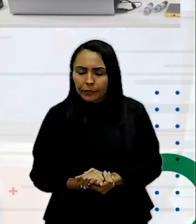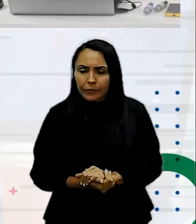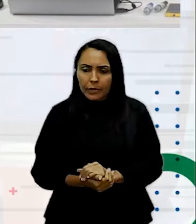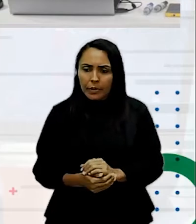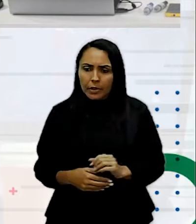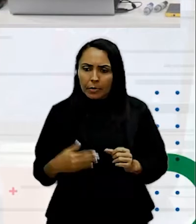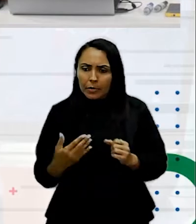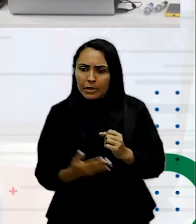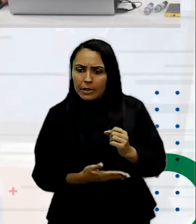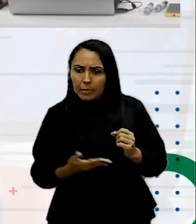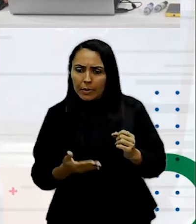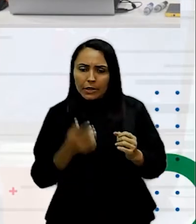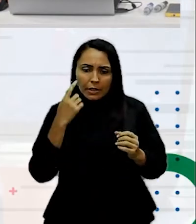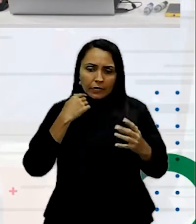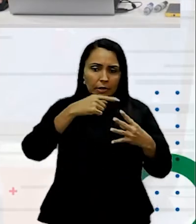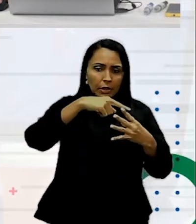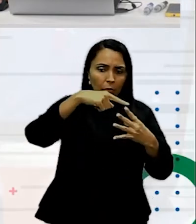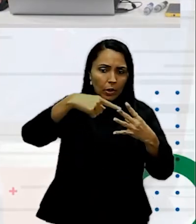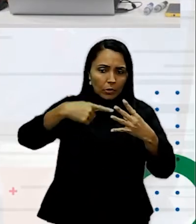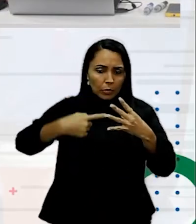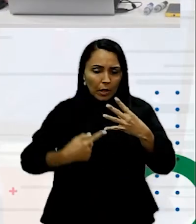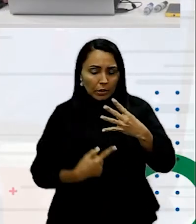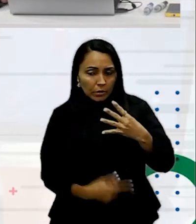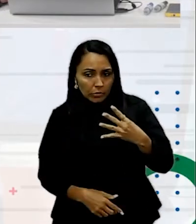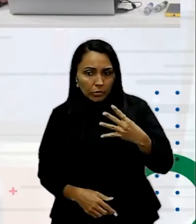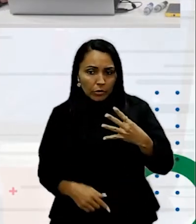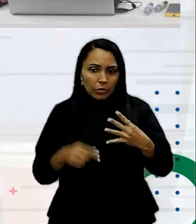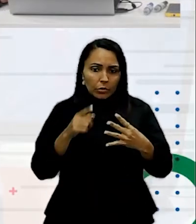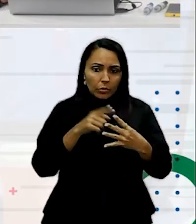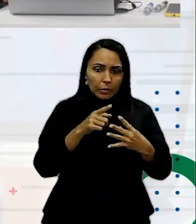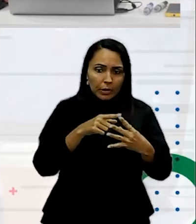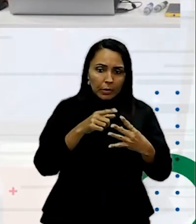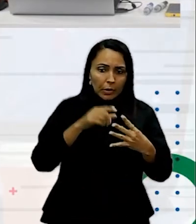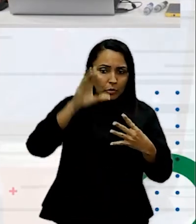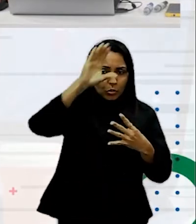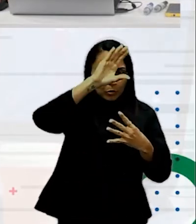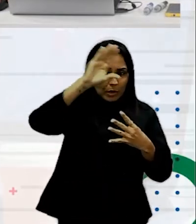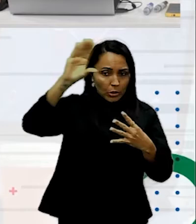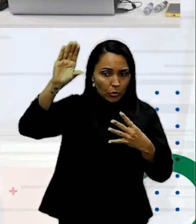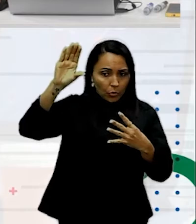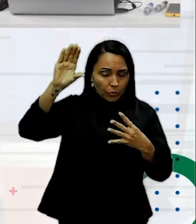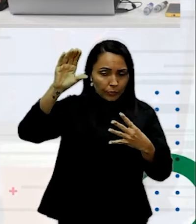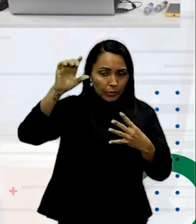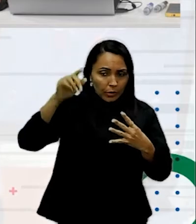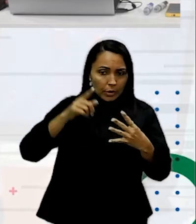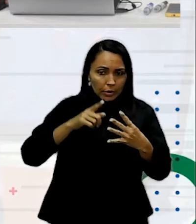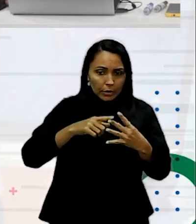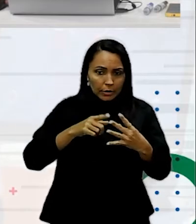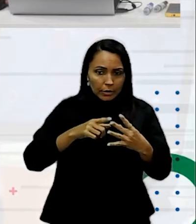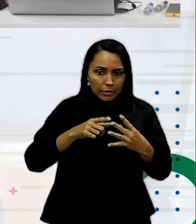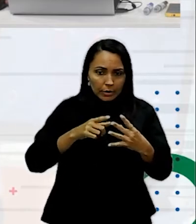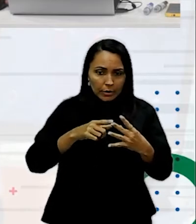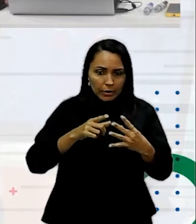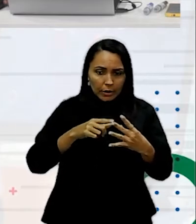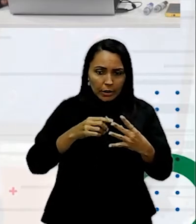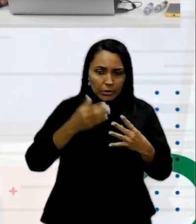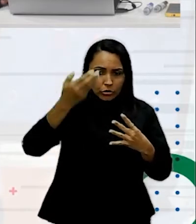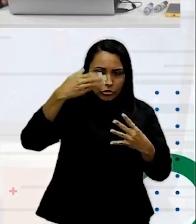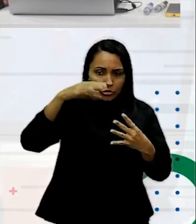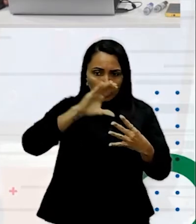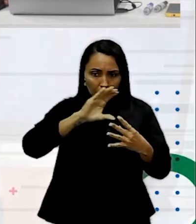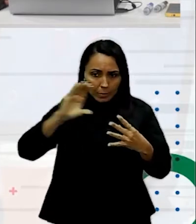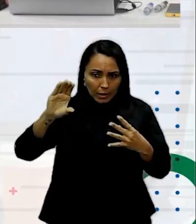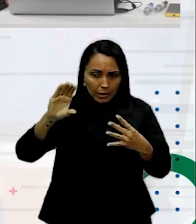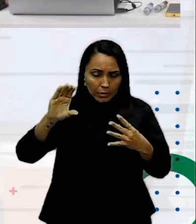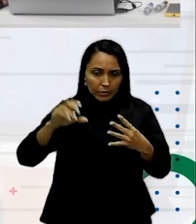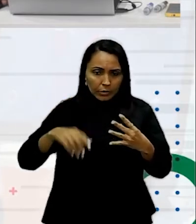4 partes. Nós temos o menu superior, nós temos a aba das camadas,